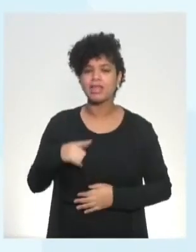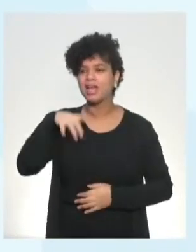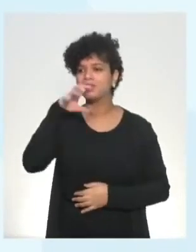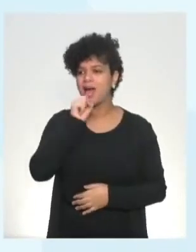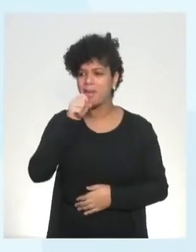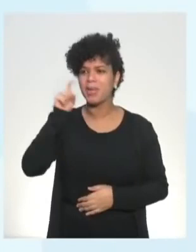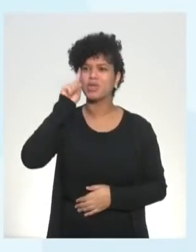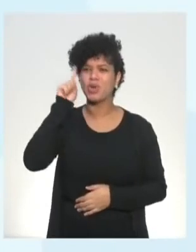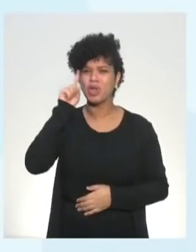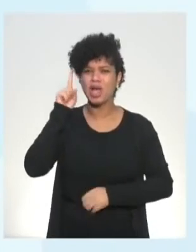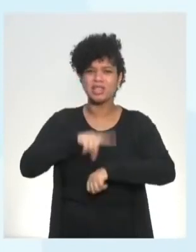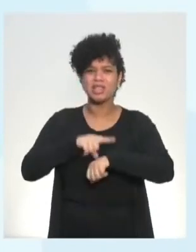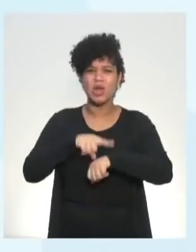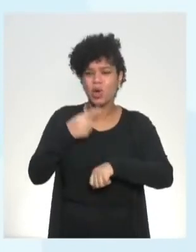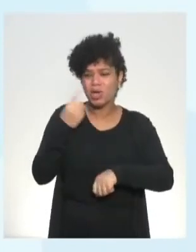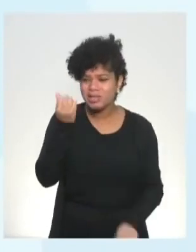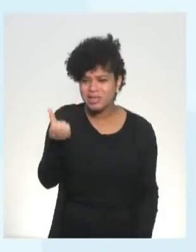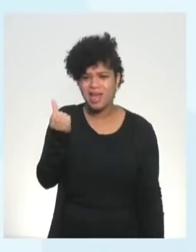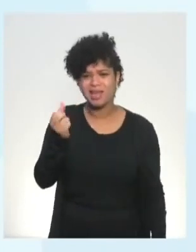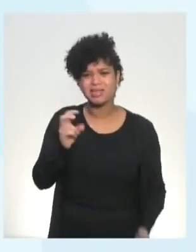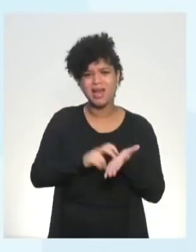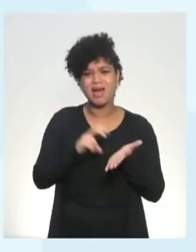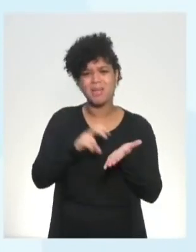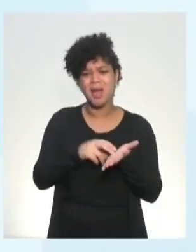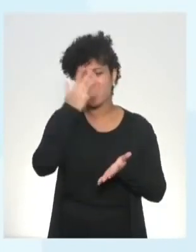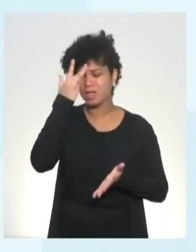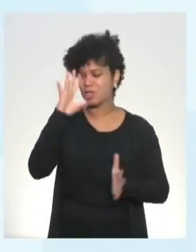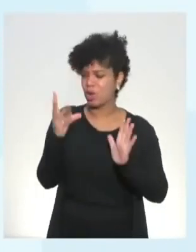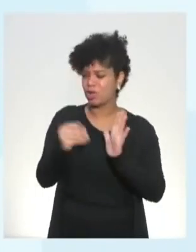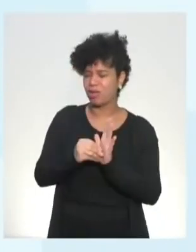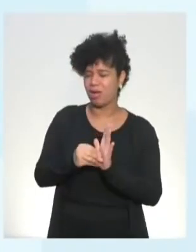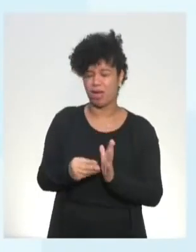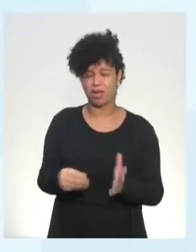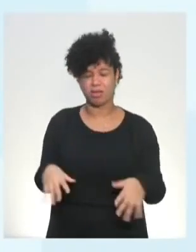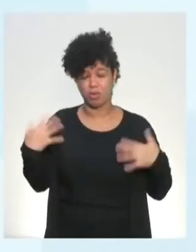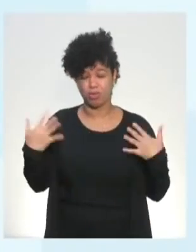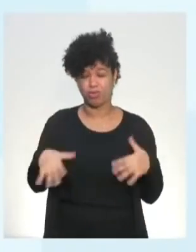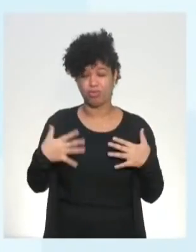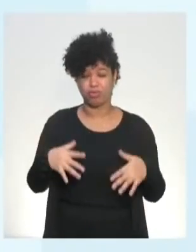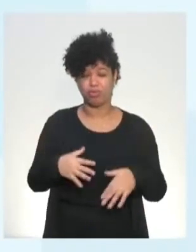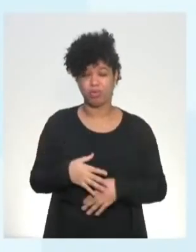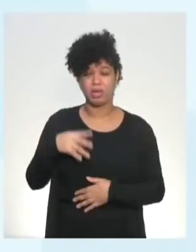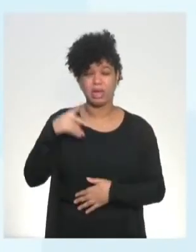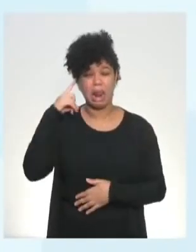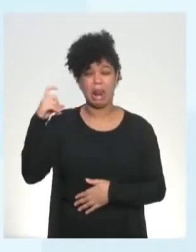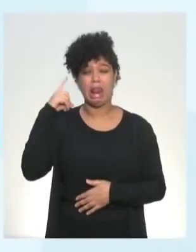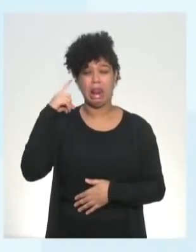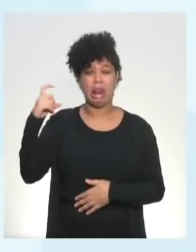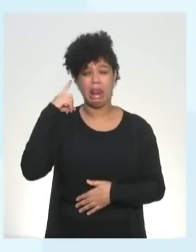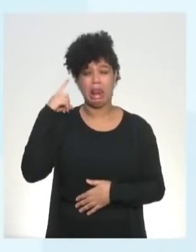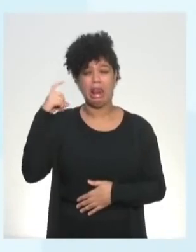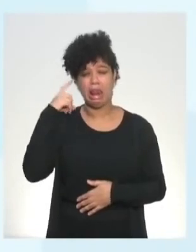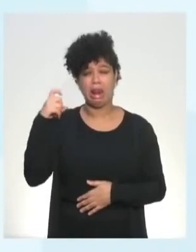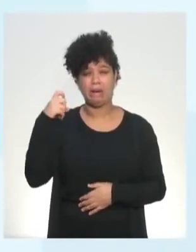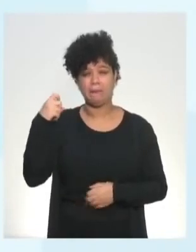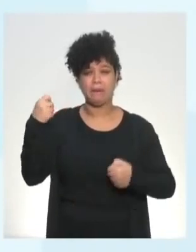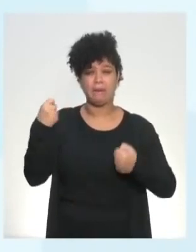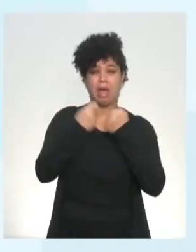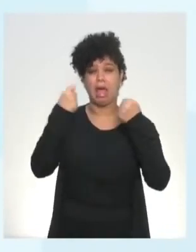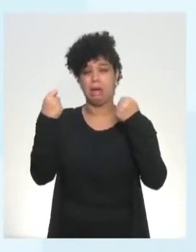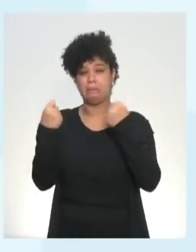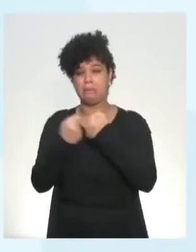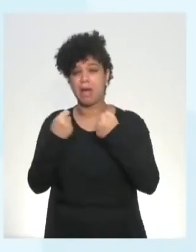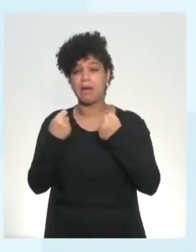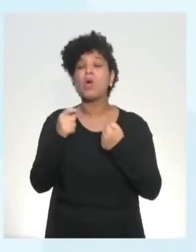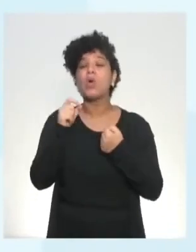às 6 horas da manhã, acordando a todos no bairro com sons de